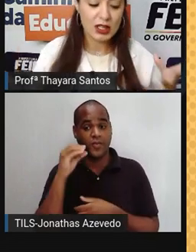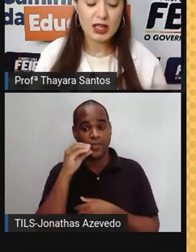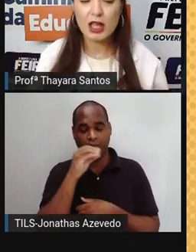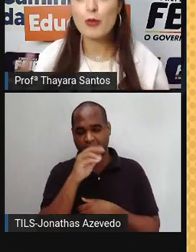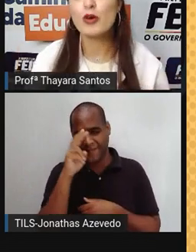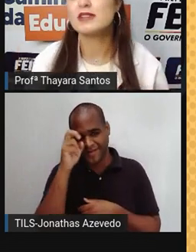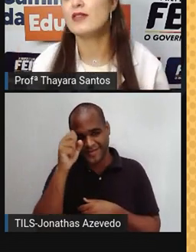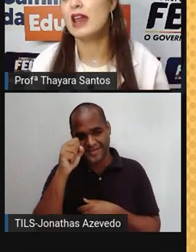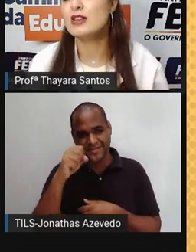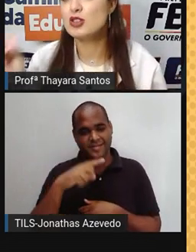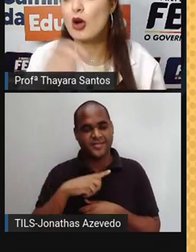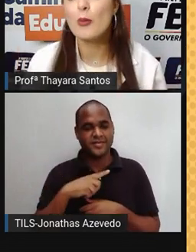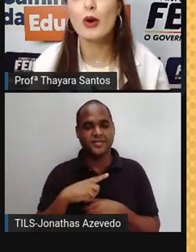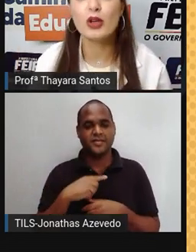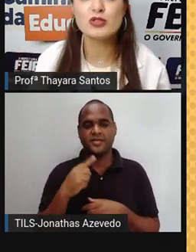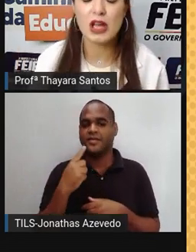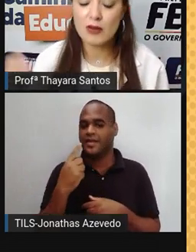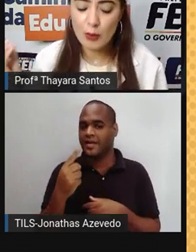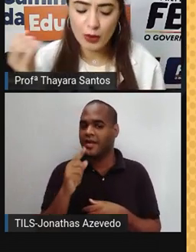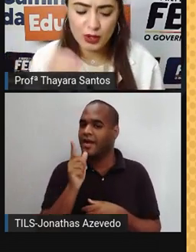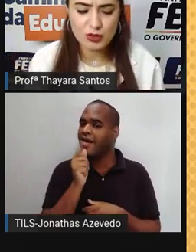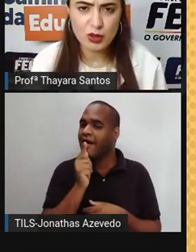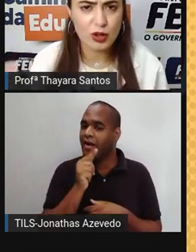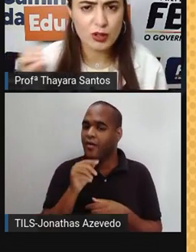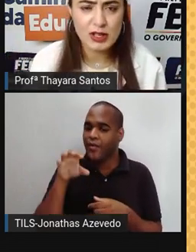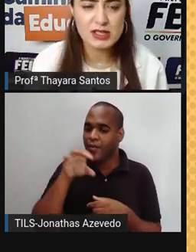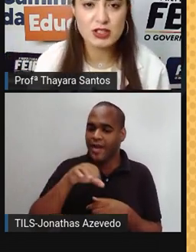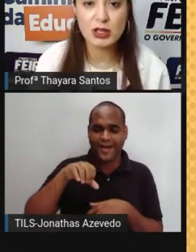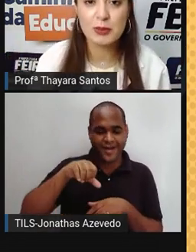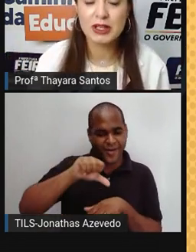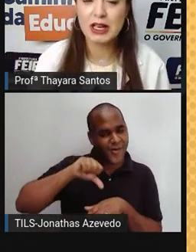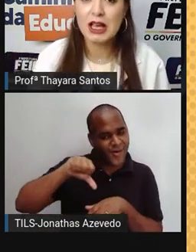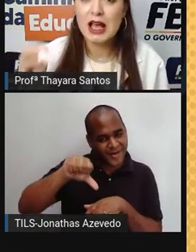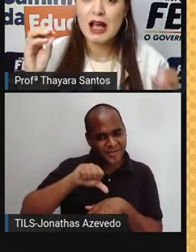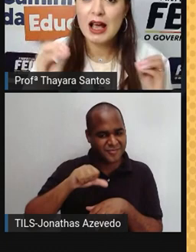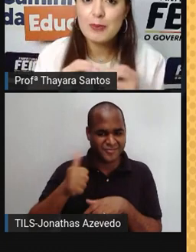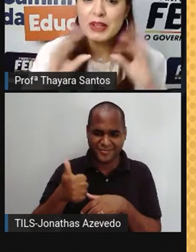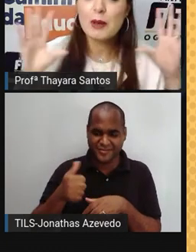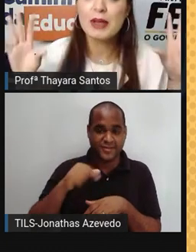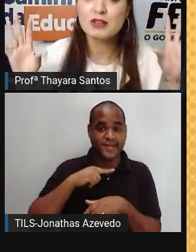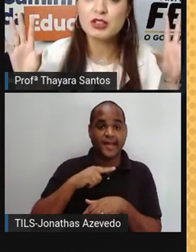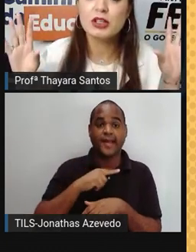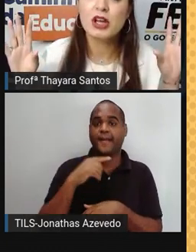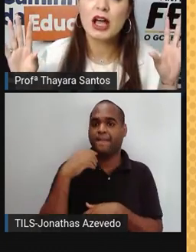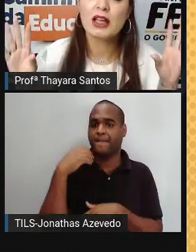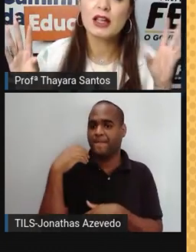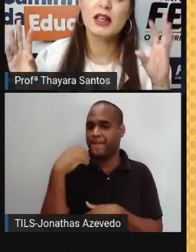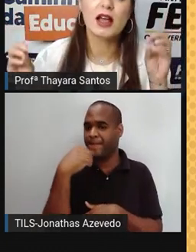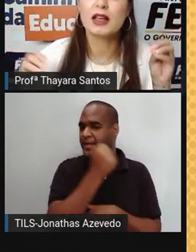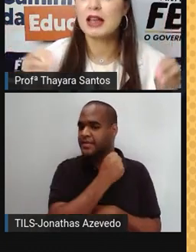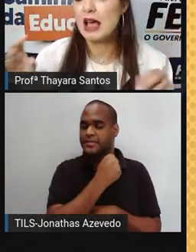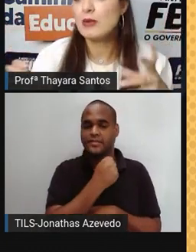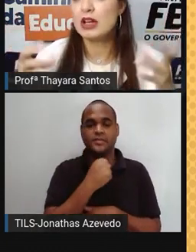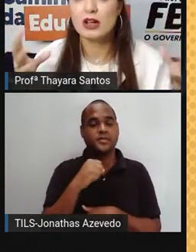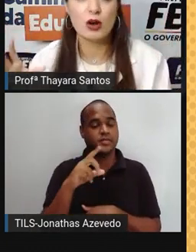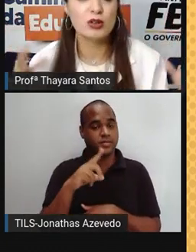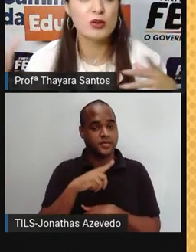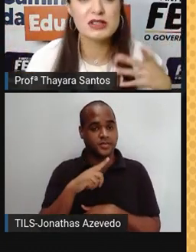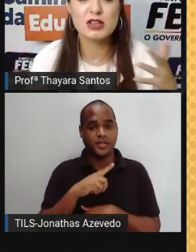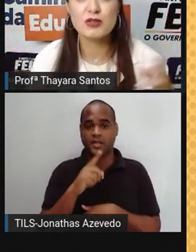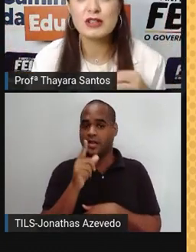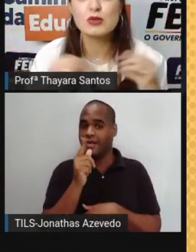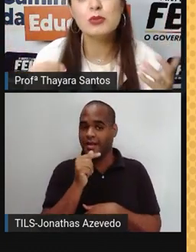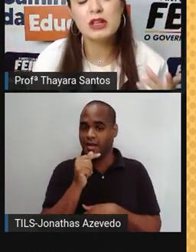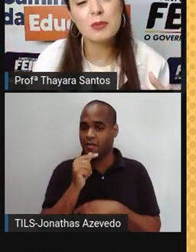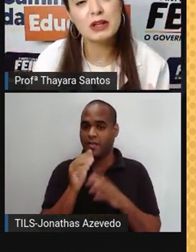esquentando e daqui a pouco você vai lá e joga um pouquinho de água um pouquinho de óleo ou azeite na panela rasteiramente aquele aquela água